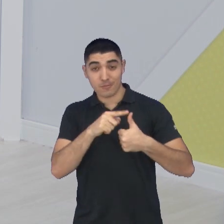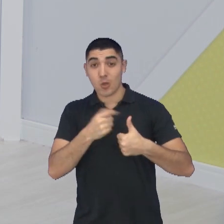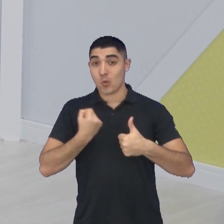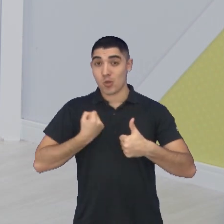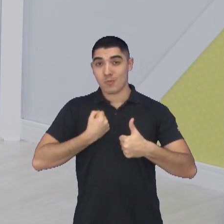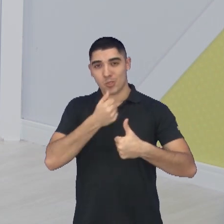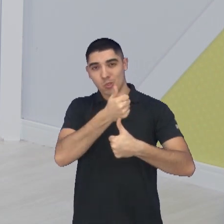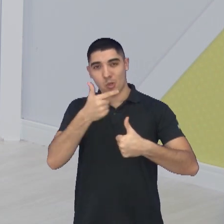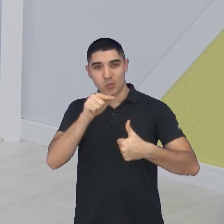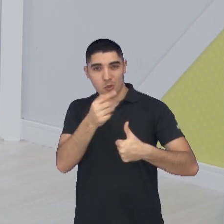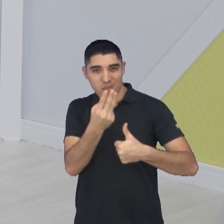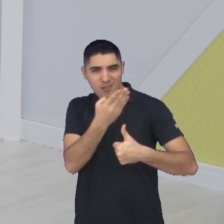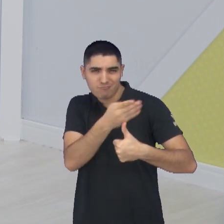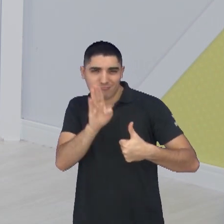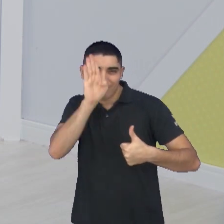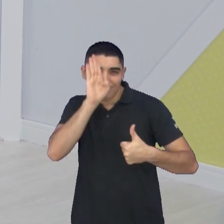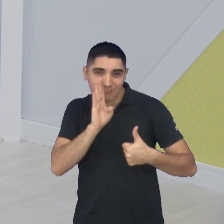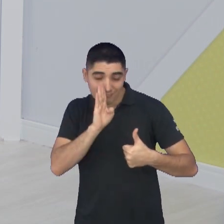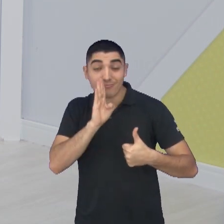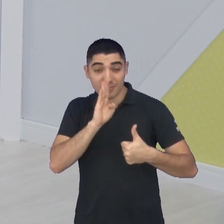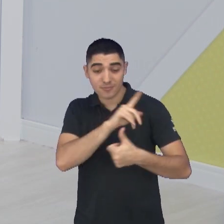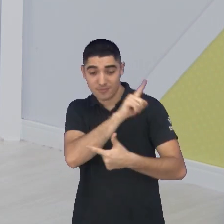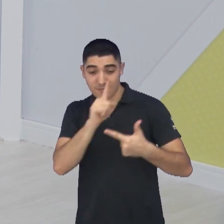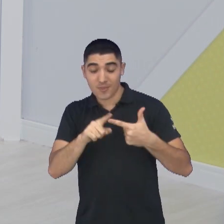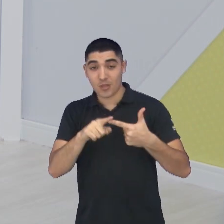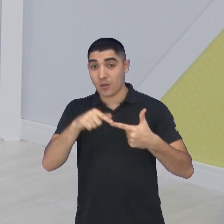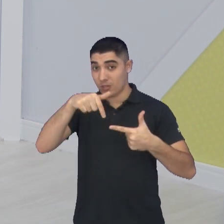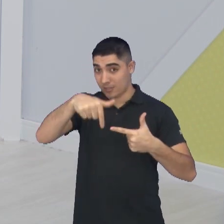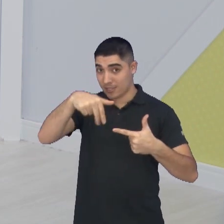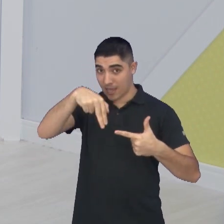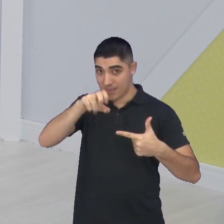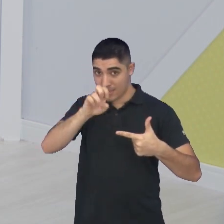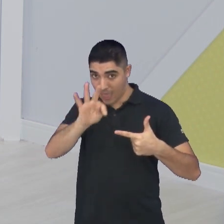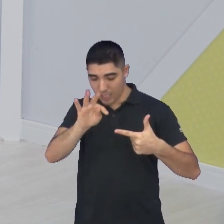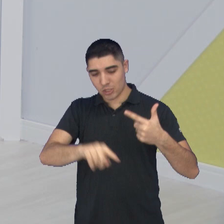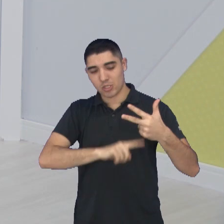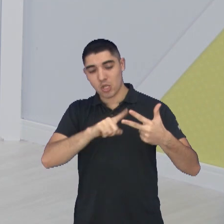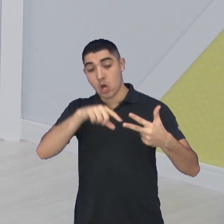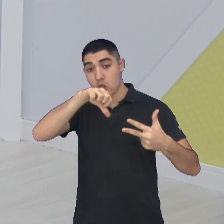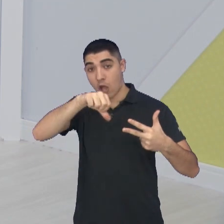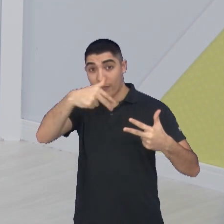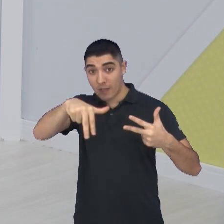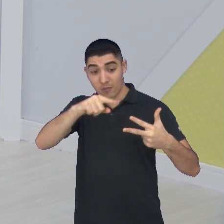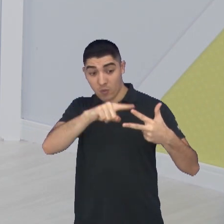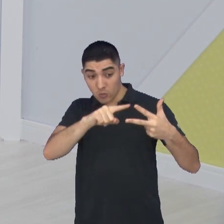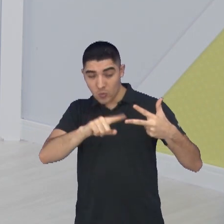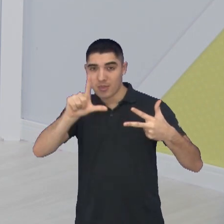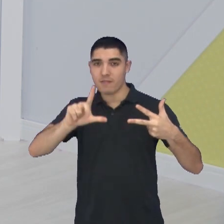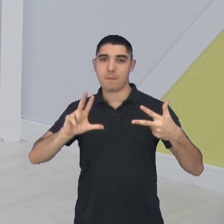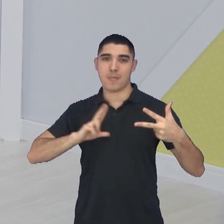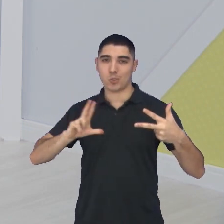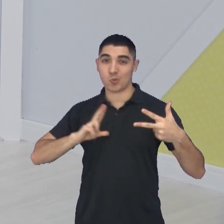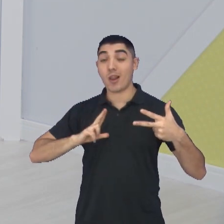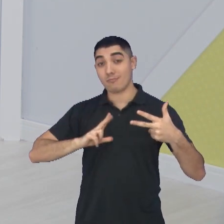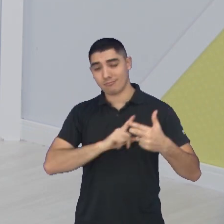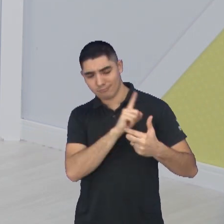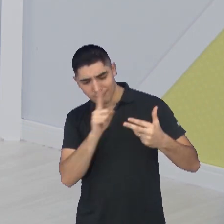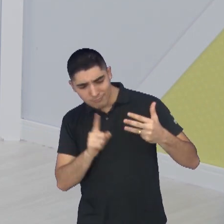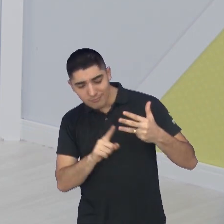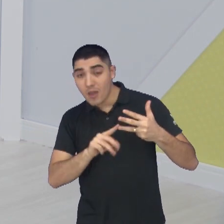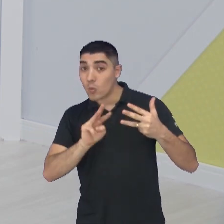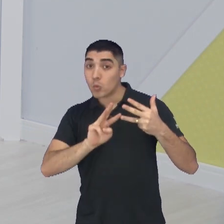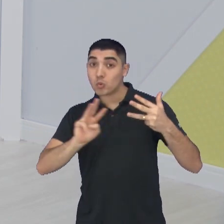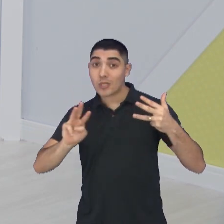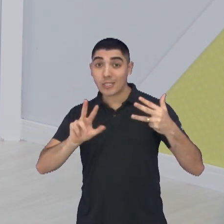pelo canal 12.3 em TV aberta, além do canal 7 da NET e 9 da Vivo TV. Estamos também na internet